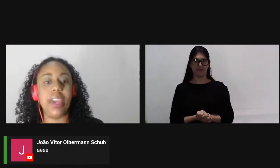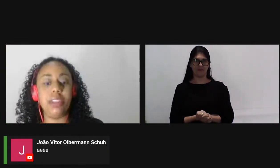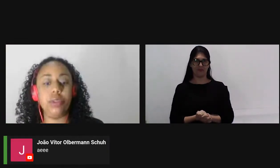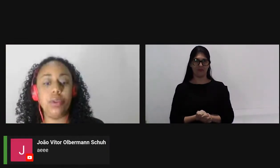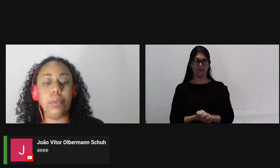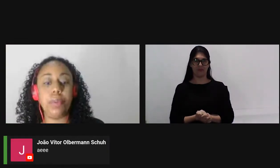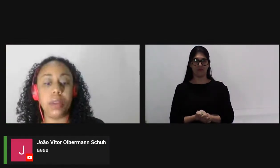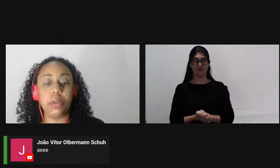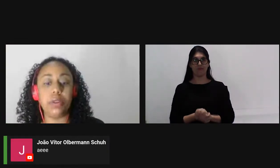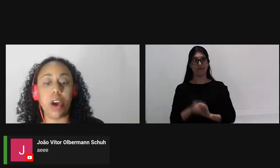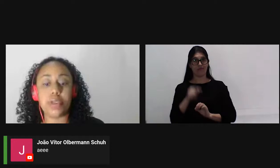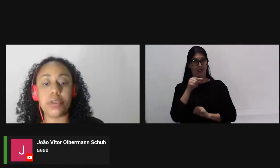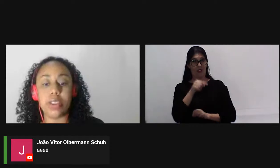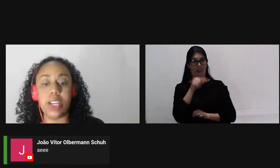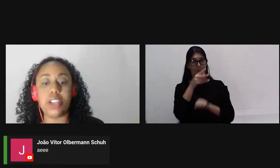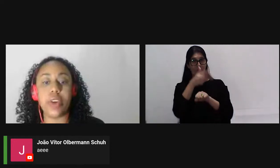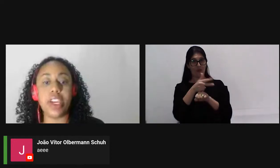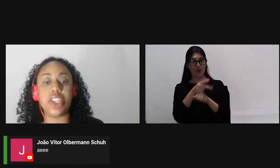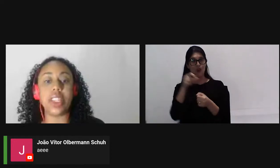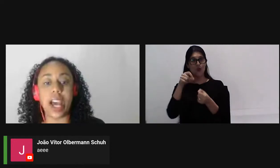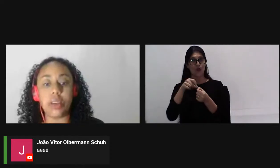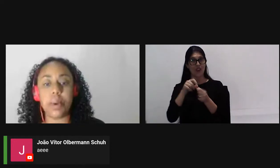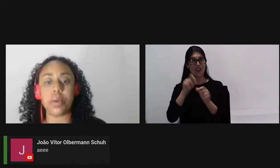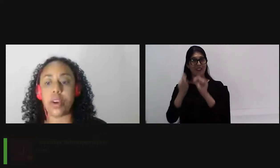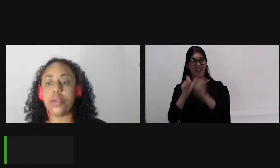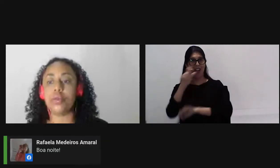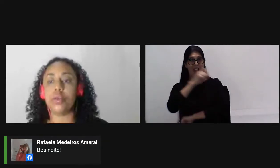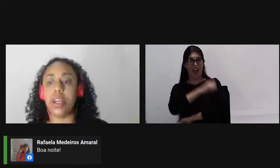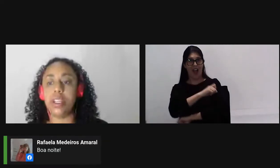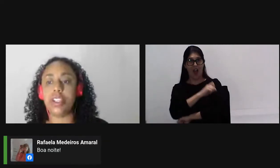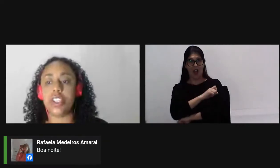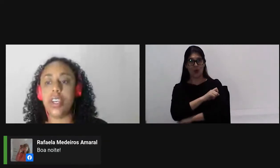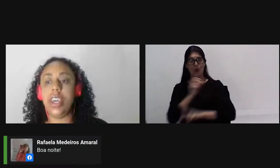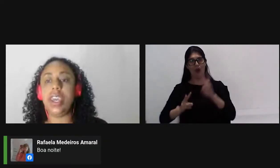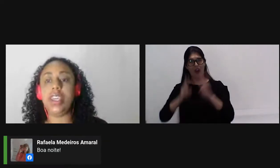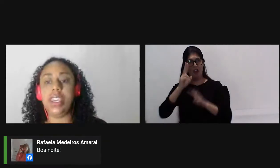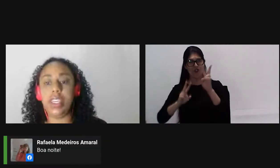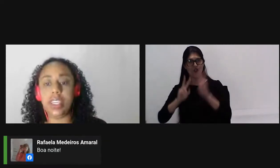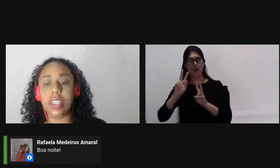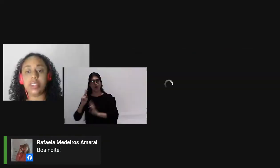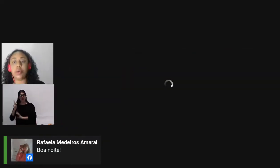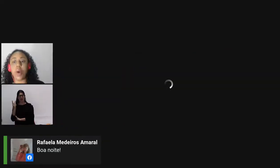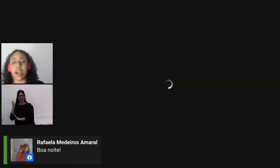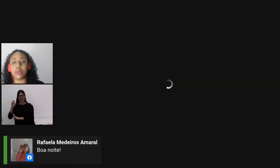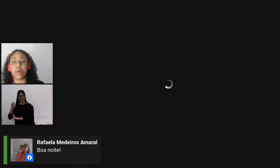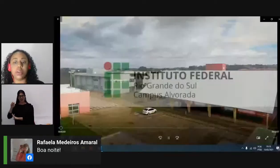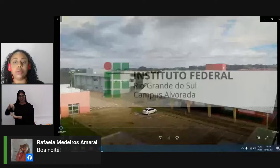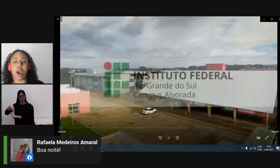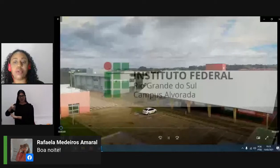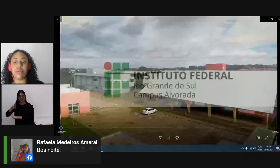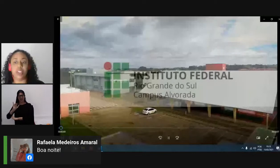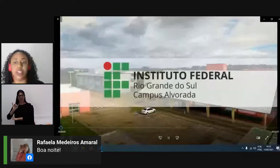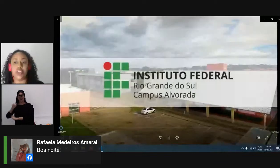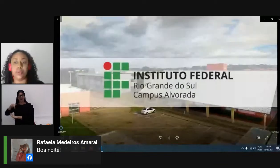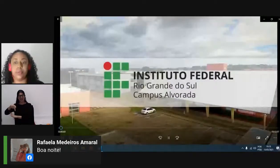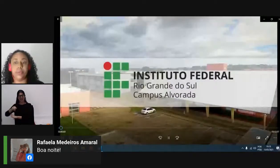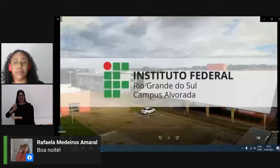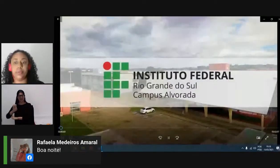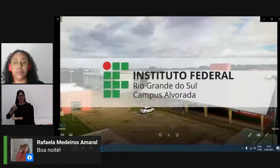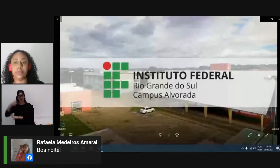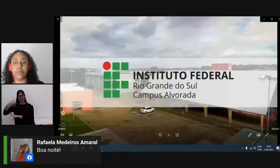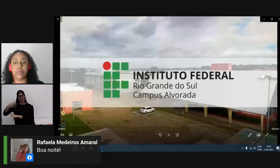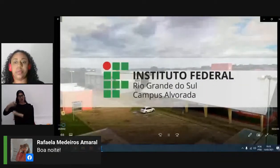Que foi feito pelo nosso estudante, foi editado pelo nosso estudante, Henrique, do quarto ano do